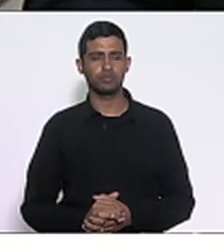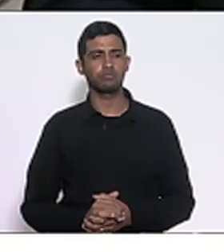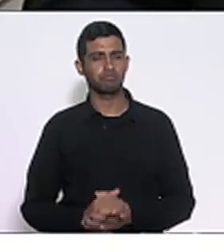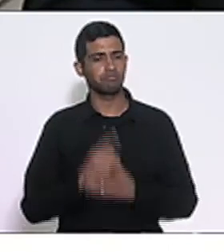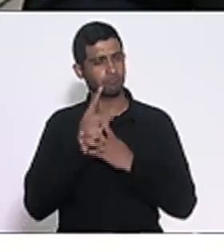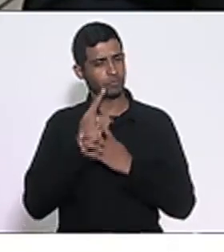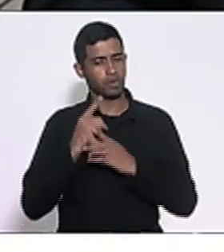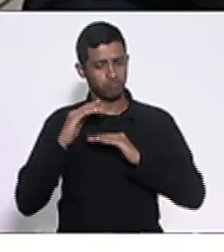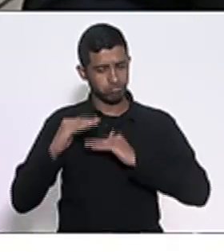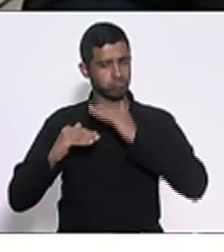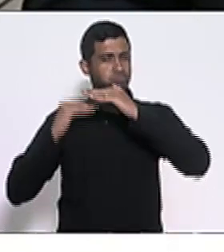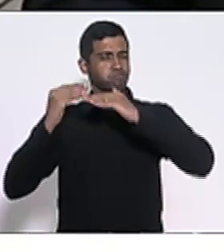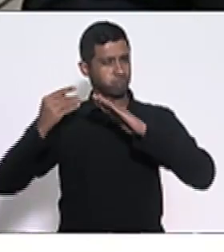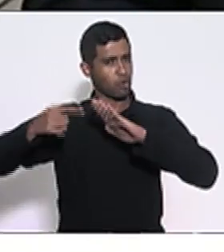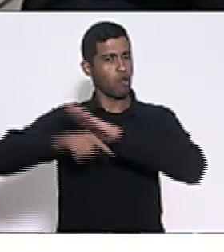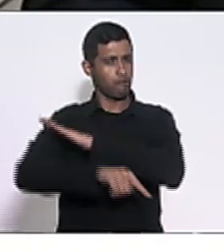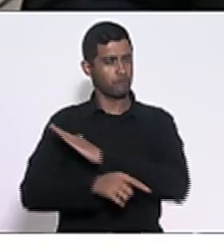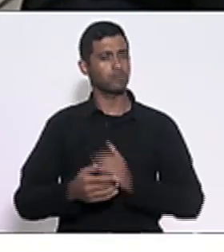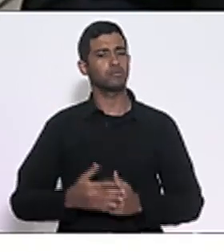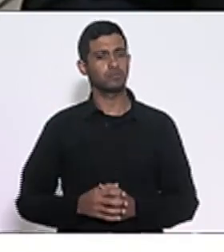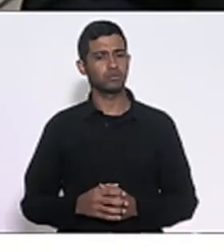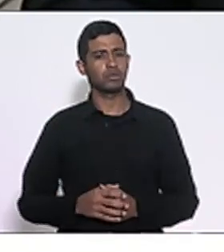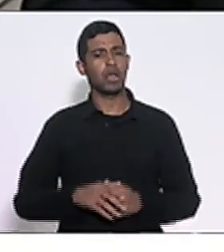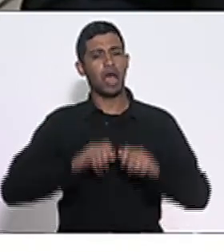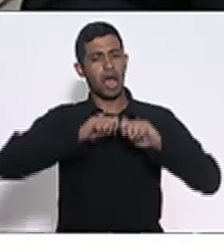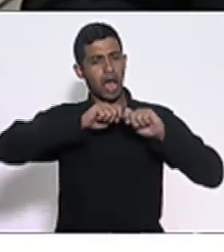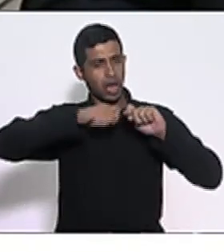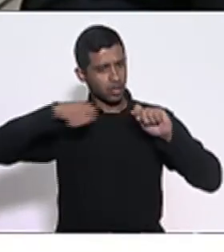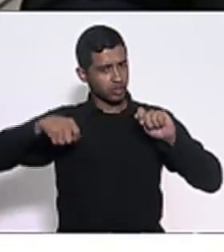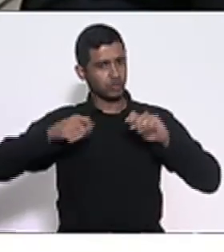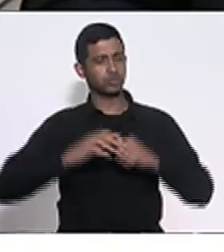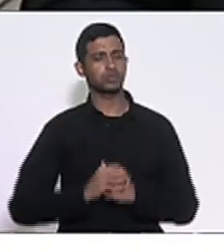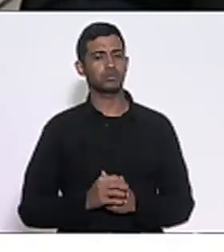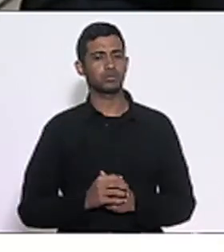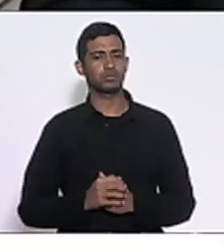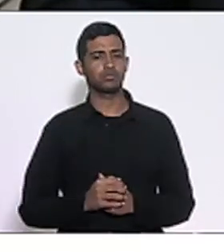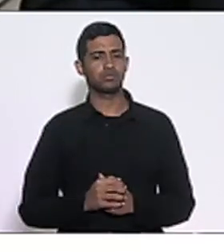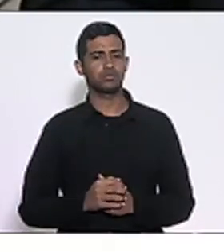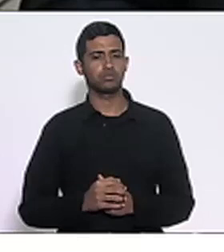profundamente. A associação ela tem